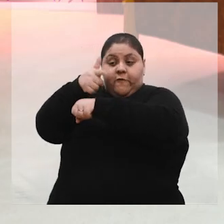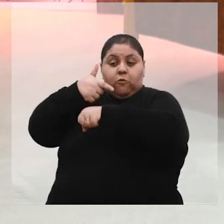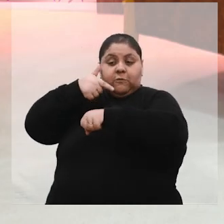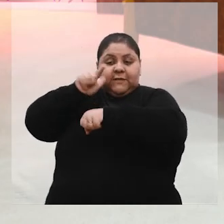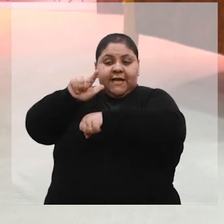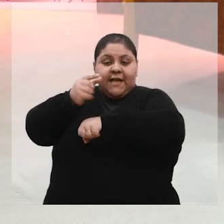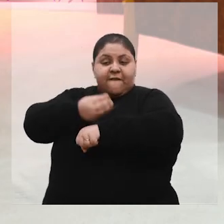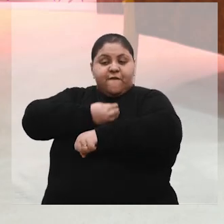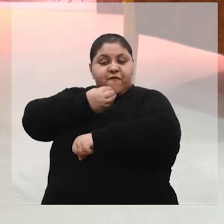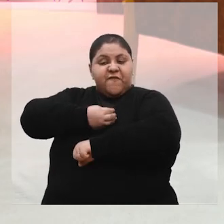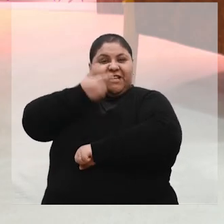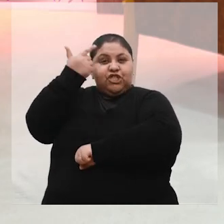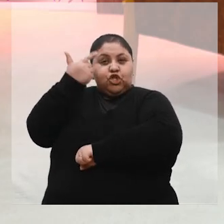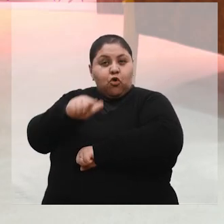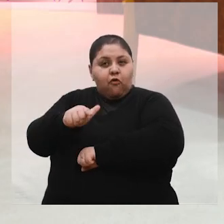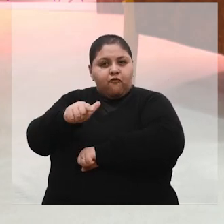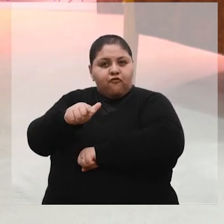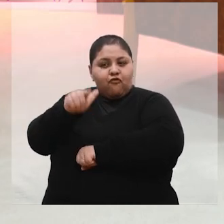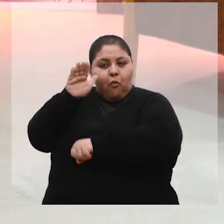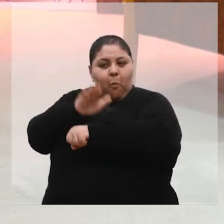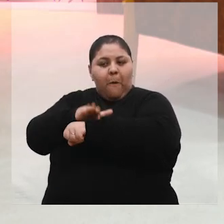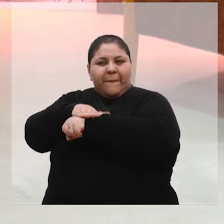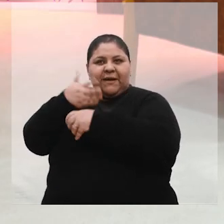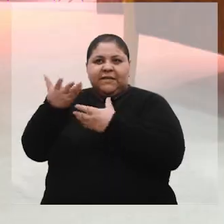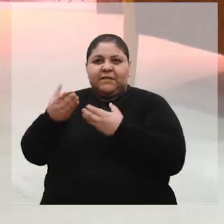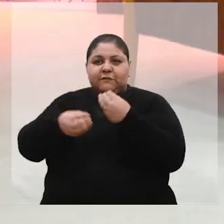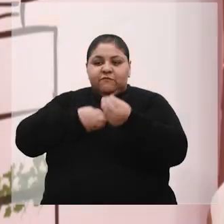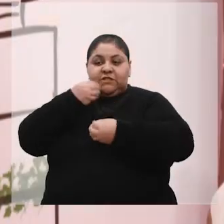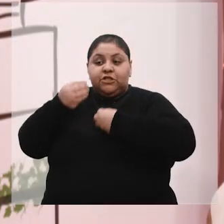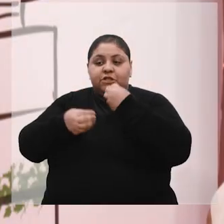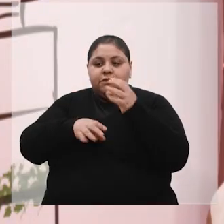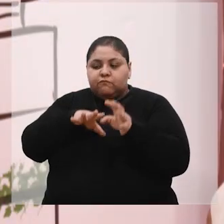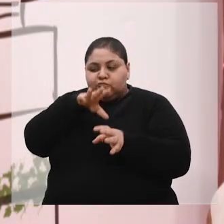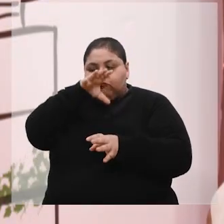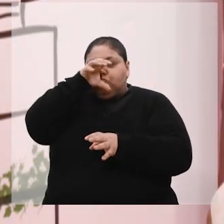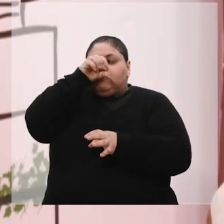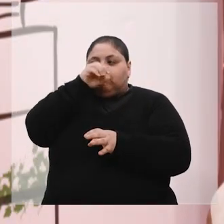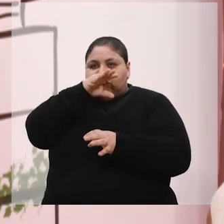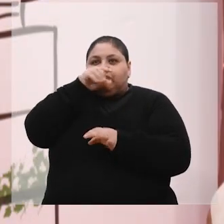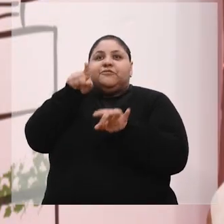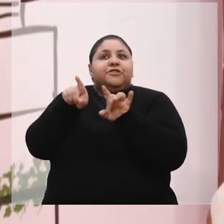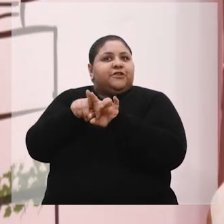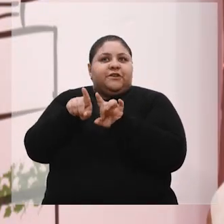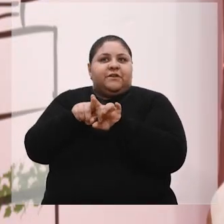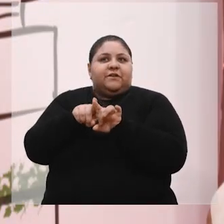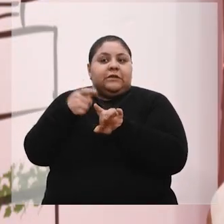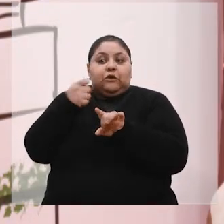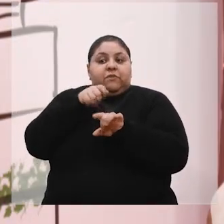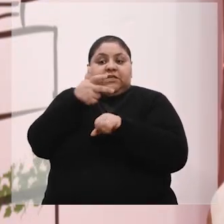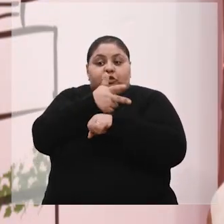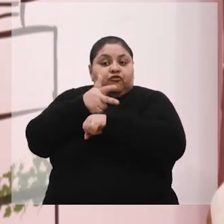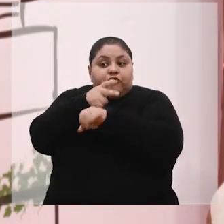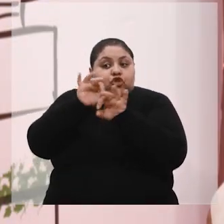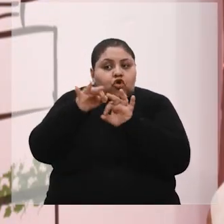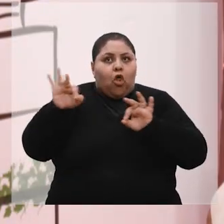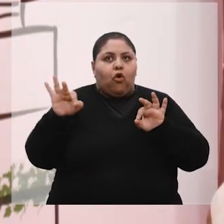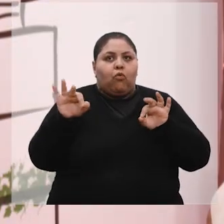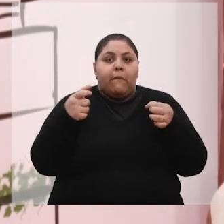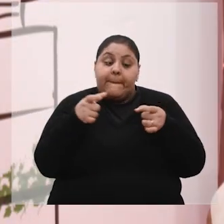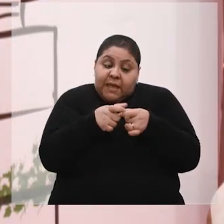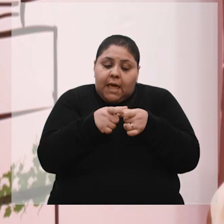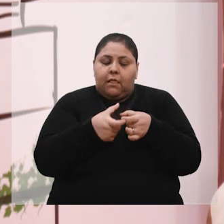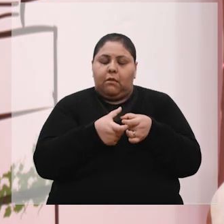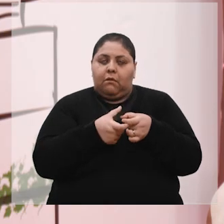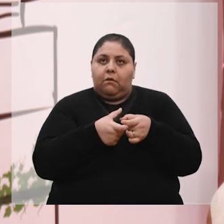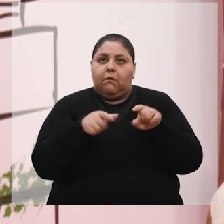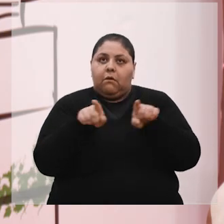reviver aquele momento. Tu consegue sentir até o cheiro. E não precisa ser um vídeo longo. Um vídeo pequeno, que